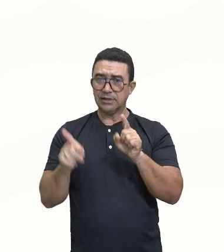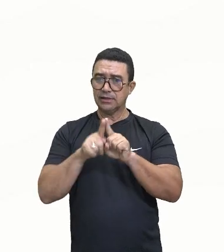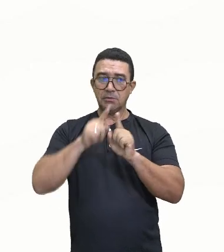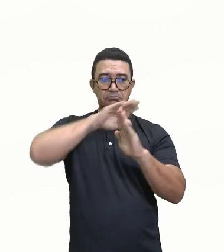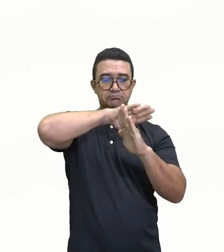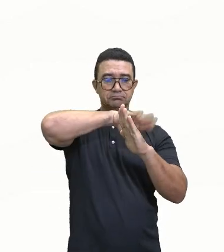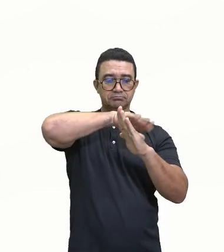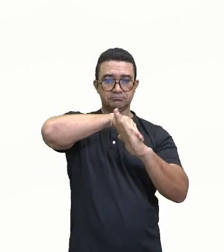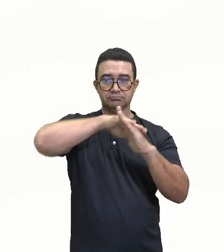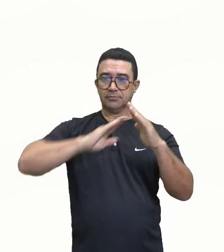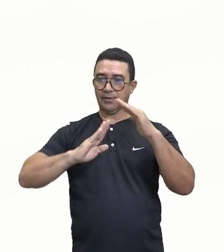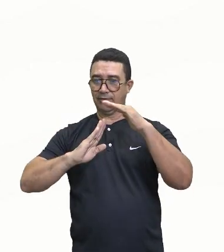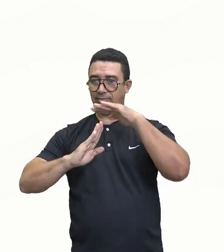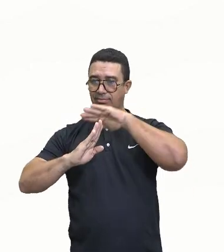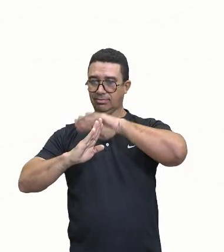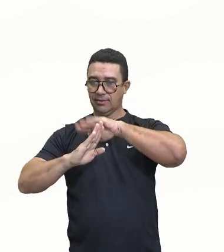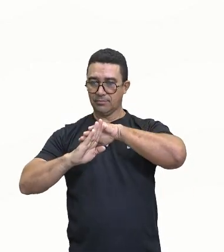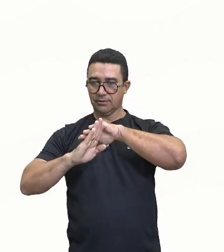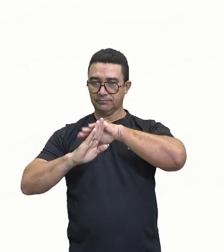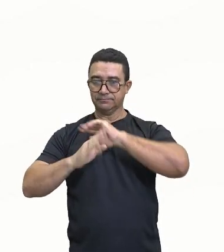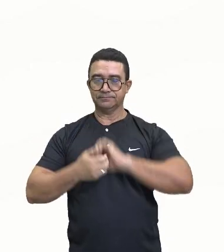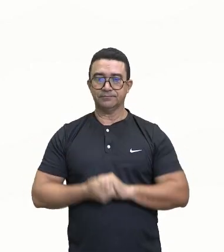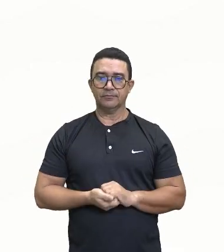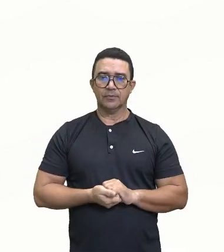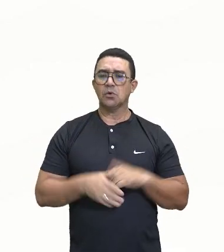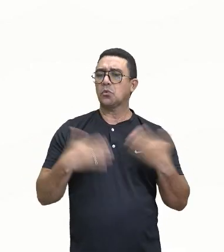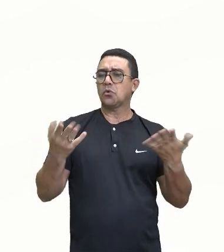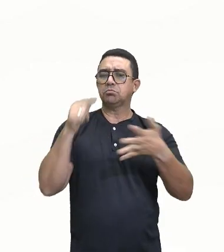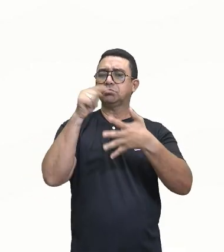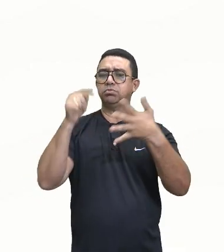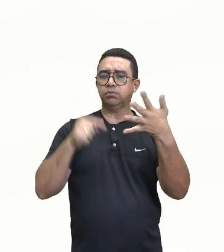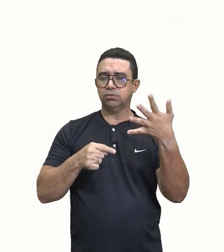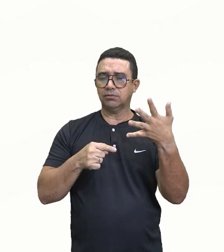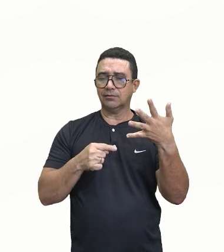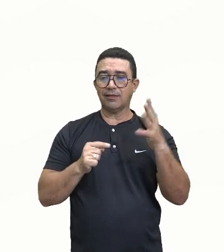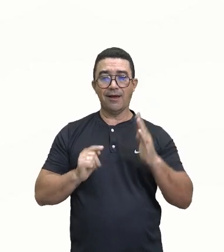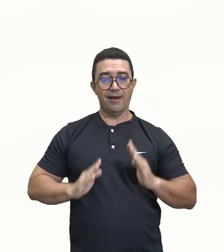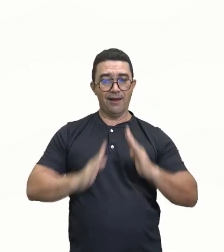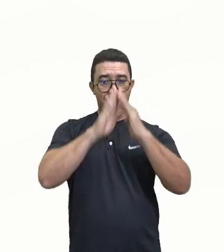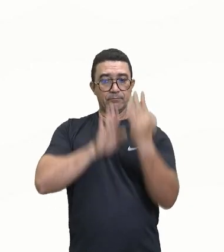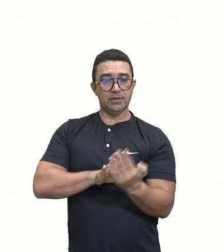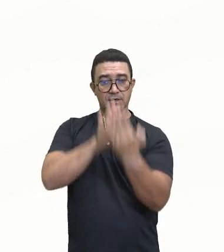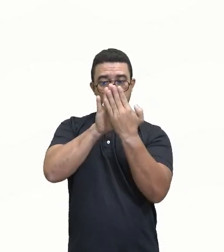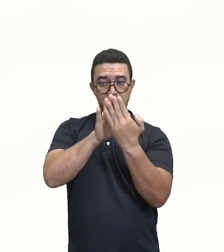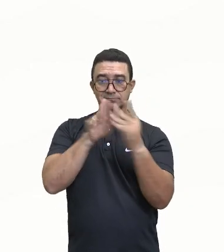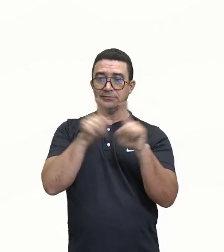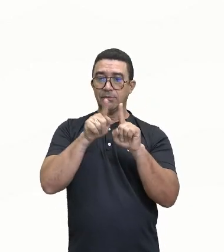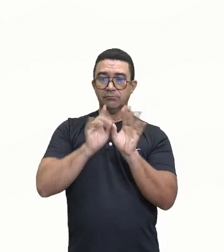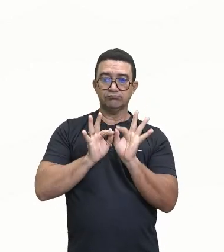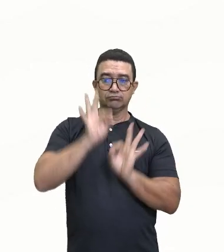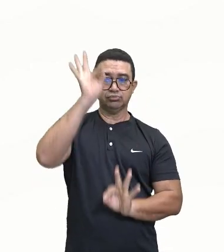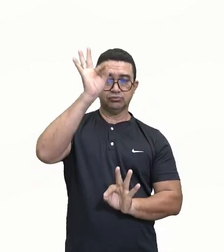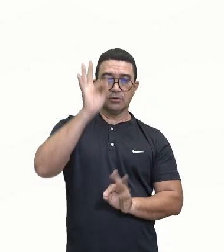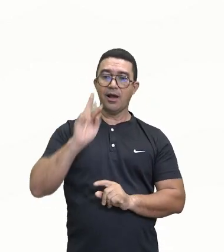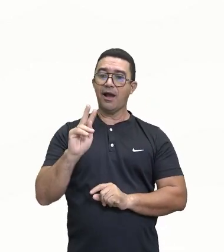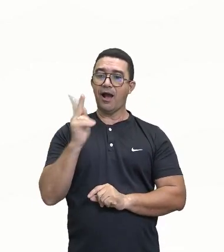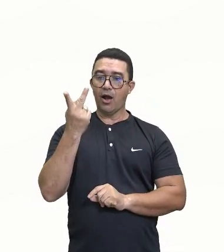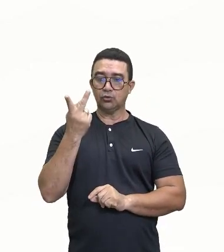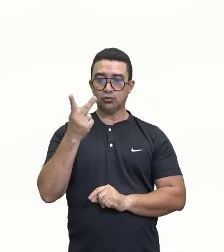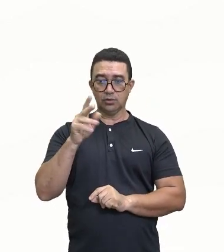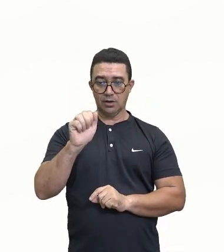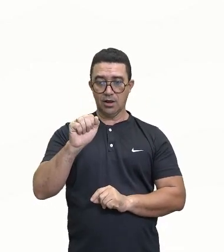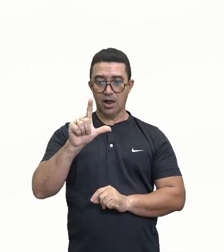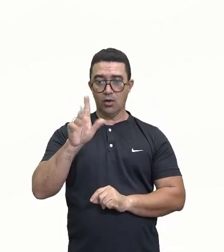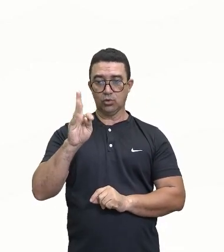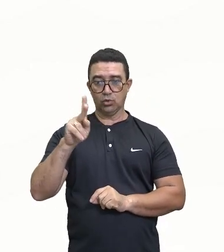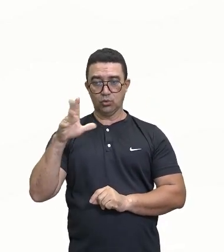lateral. Quais são os outros elementos da pirâmide? A altura. A altura de uma pirâmide é muito importante,